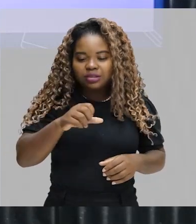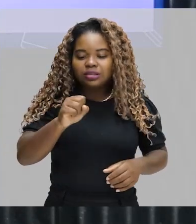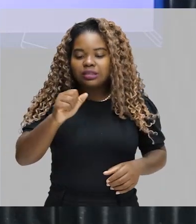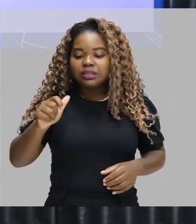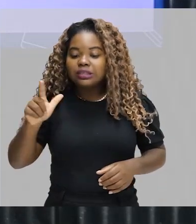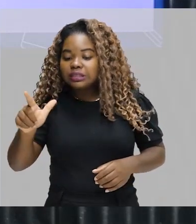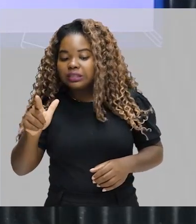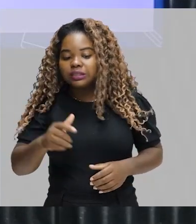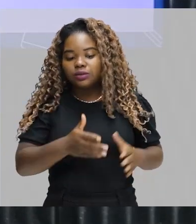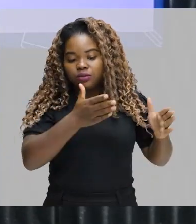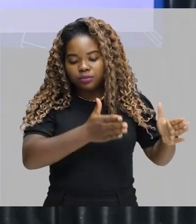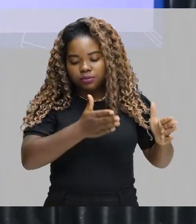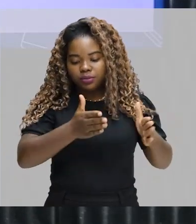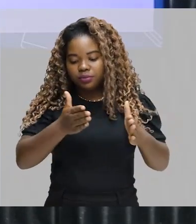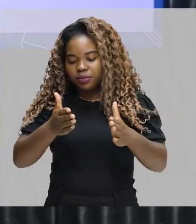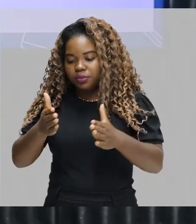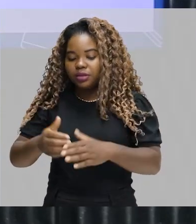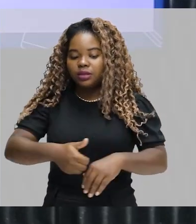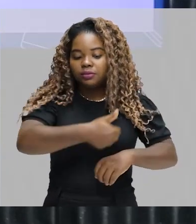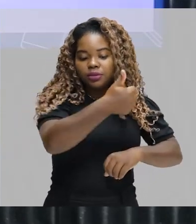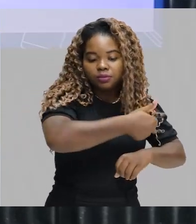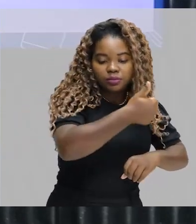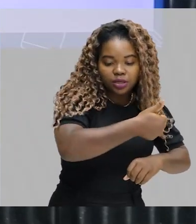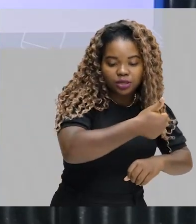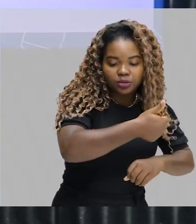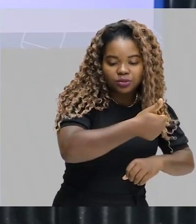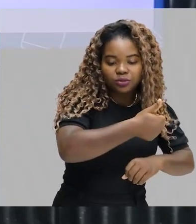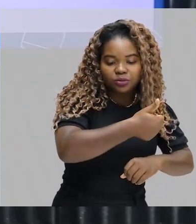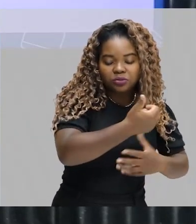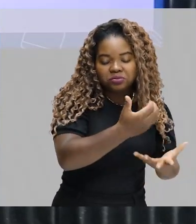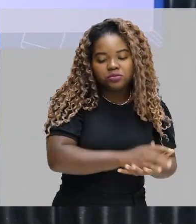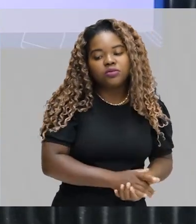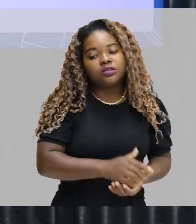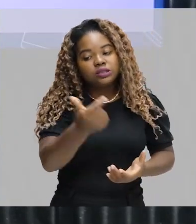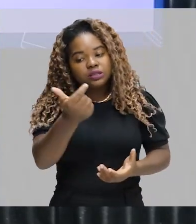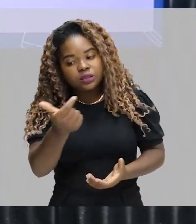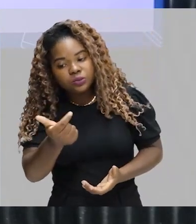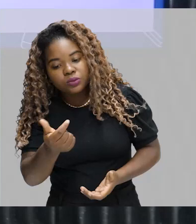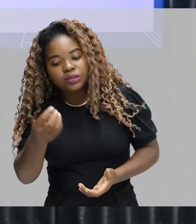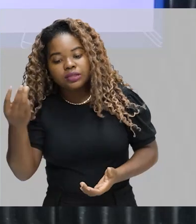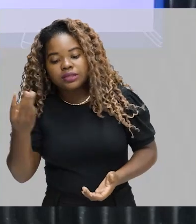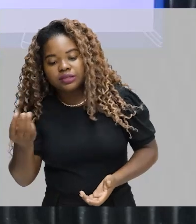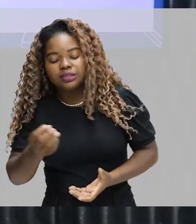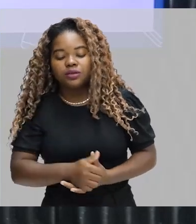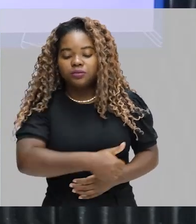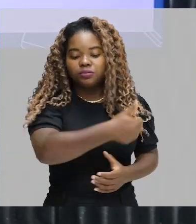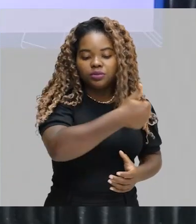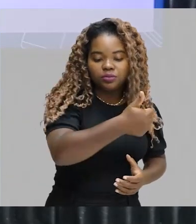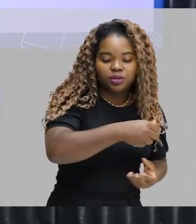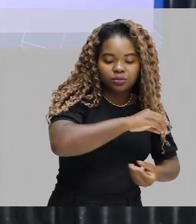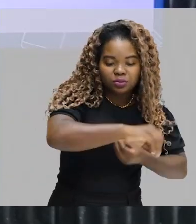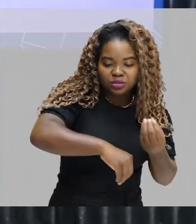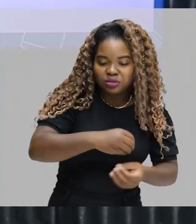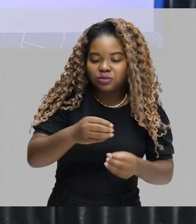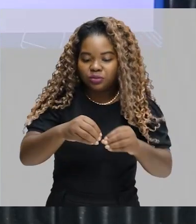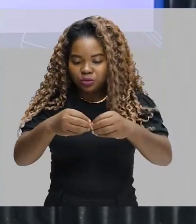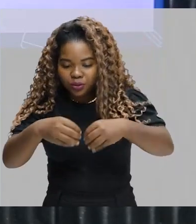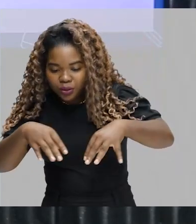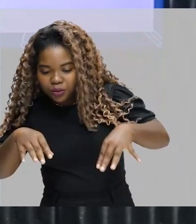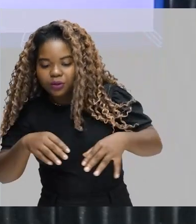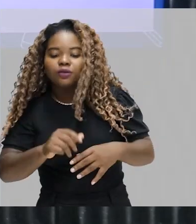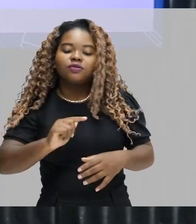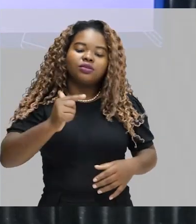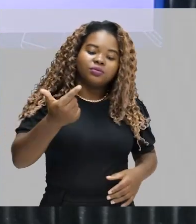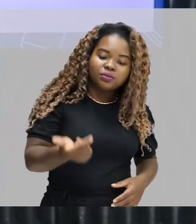quê? O passo a passo de algo. Primeiro você faz uma coisa, segundo faz outra, terceiro e assim por diante. He